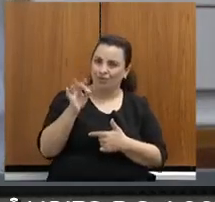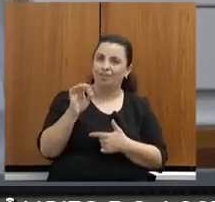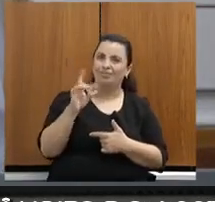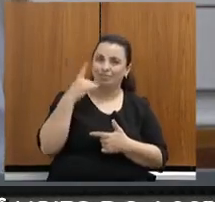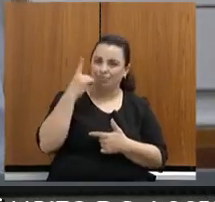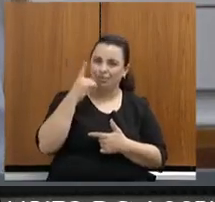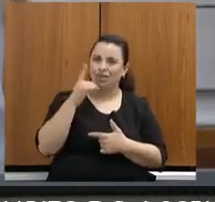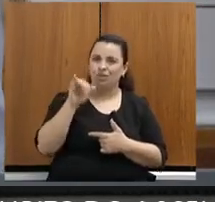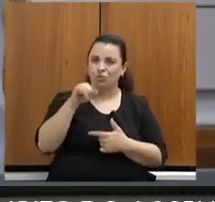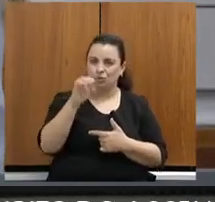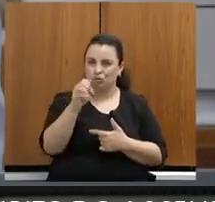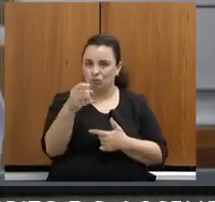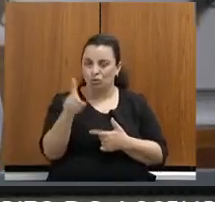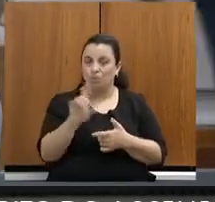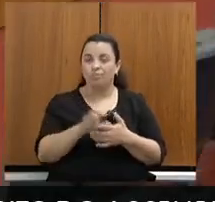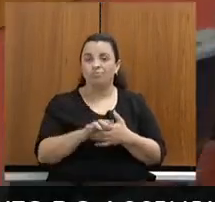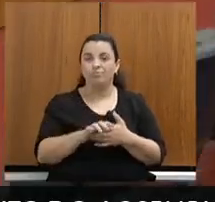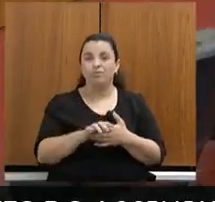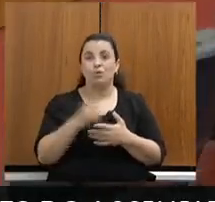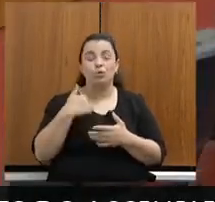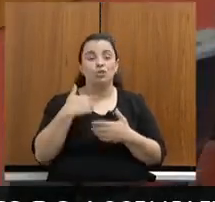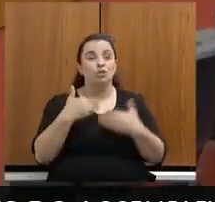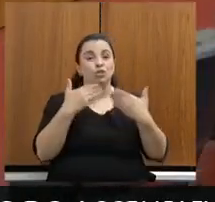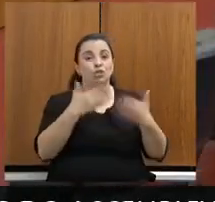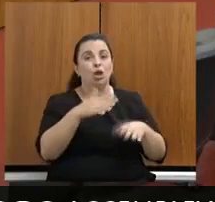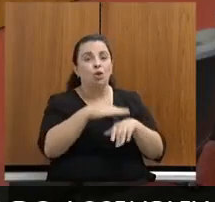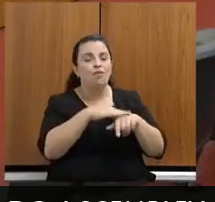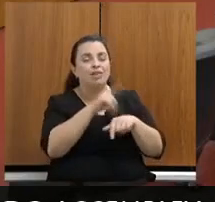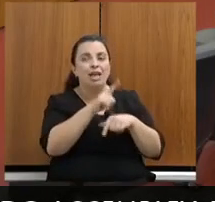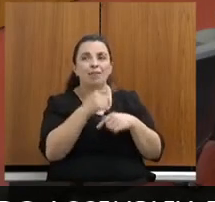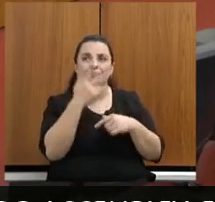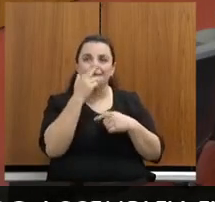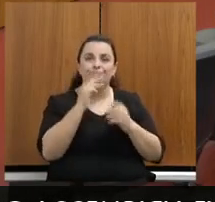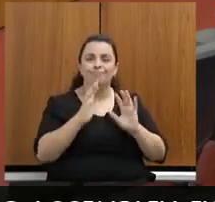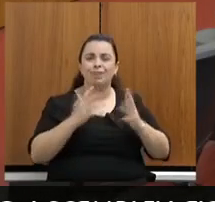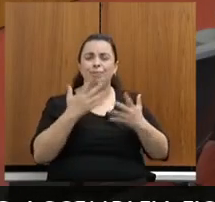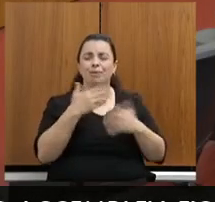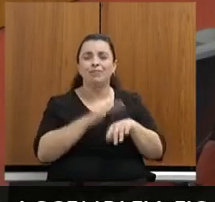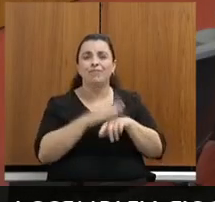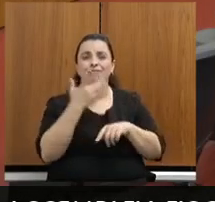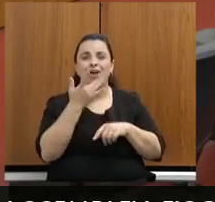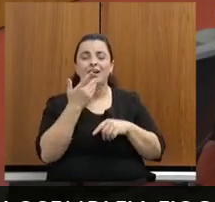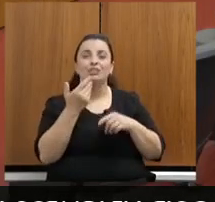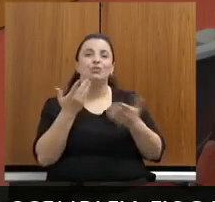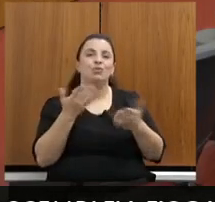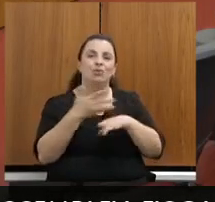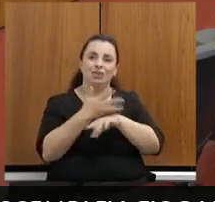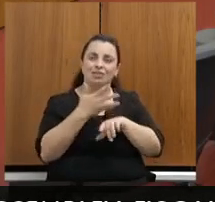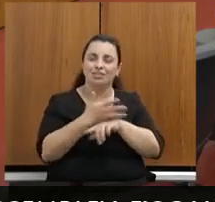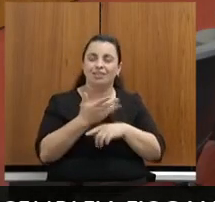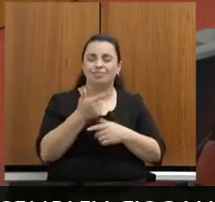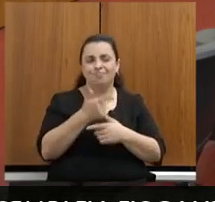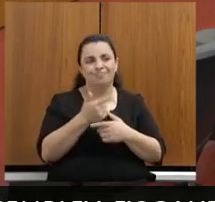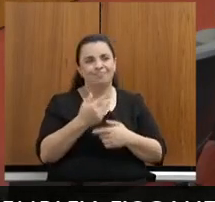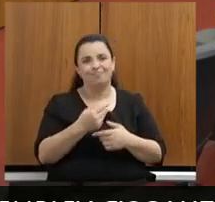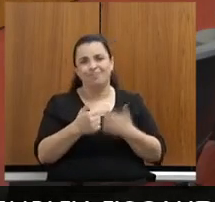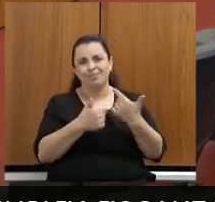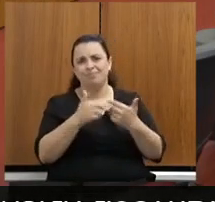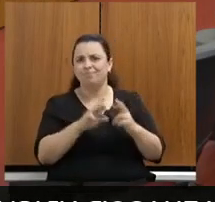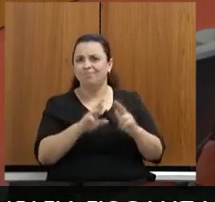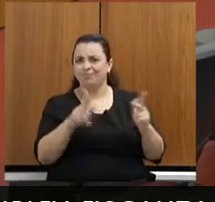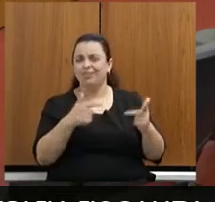chega lá e ele facilita todo esse acesso é um diferencial muito grande e eu quero